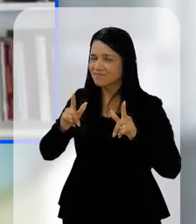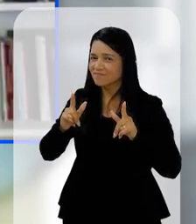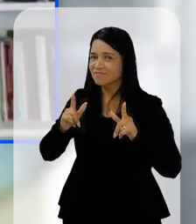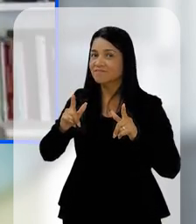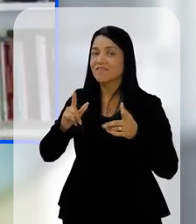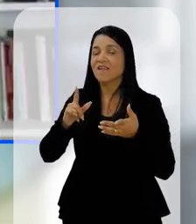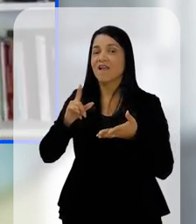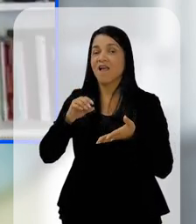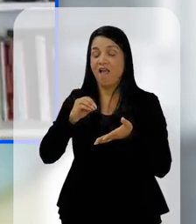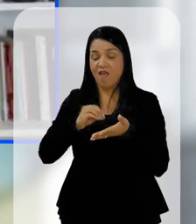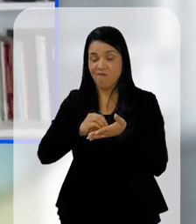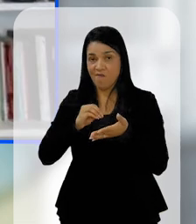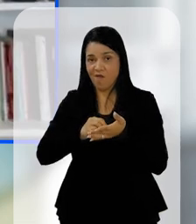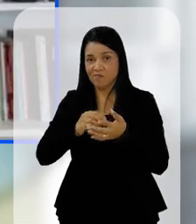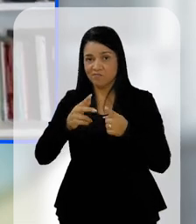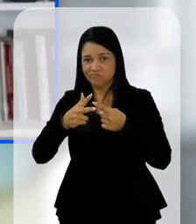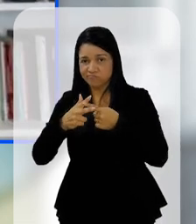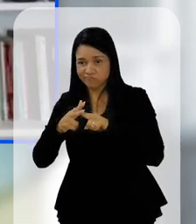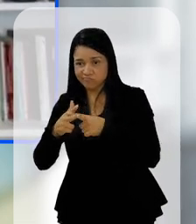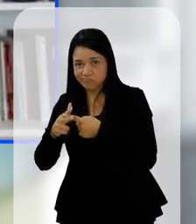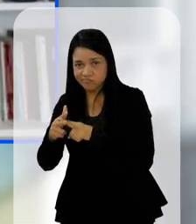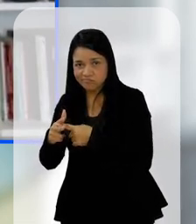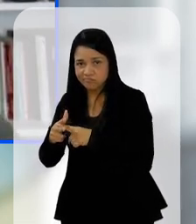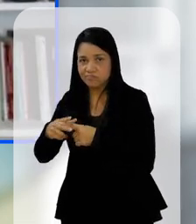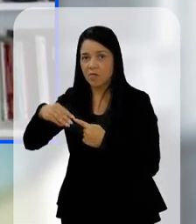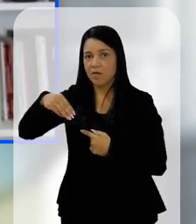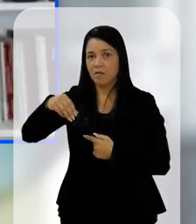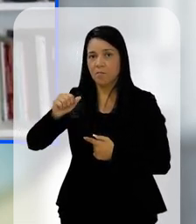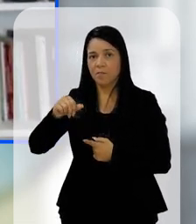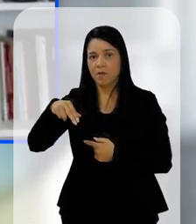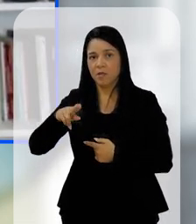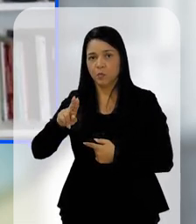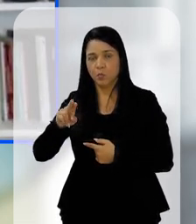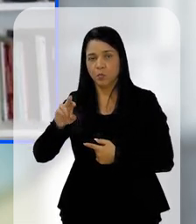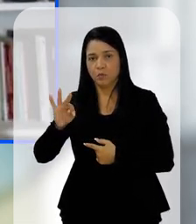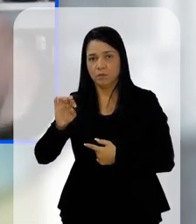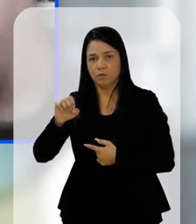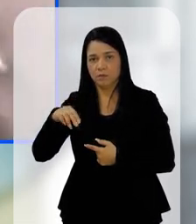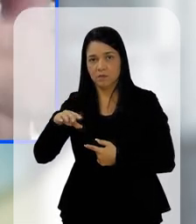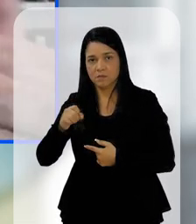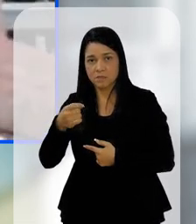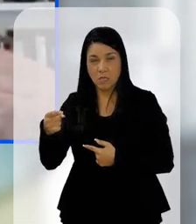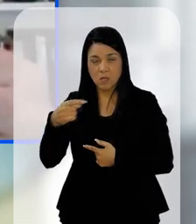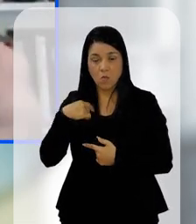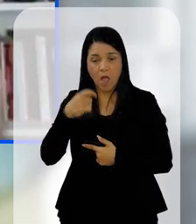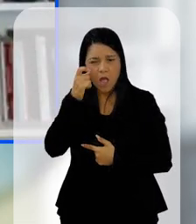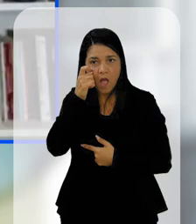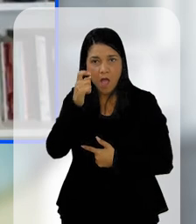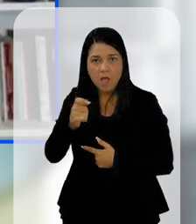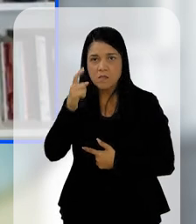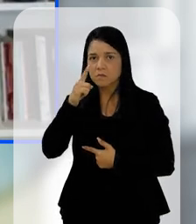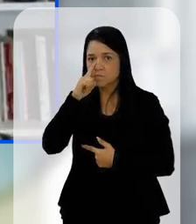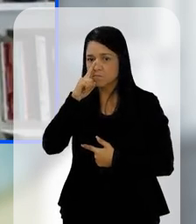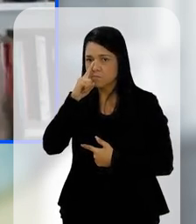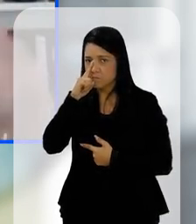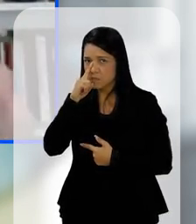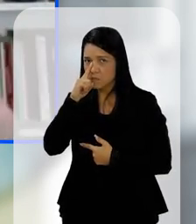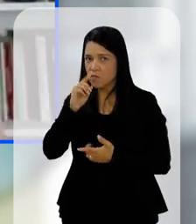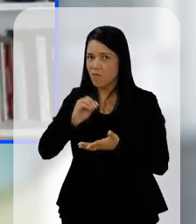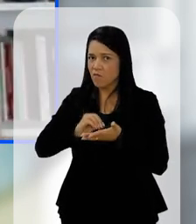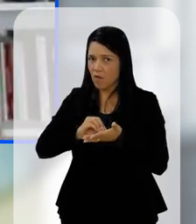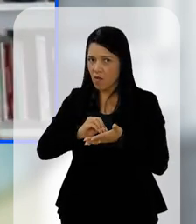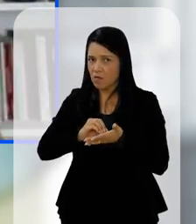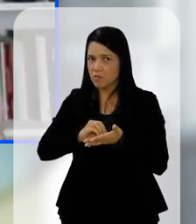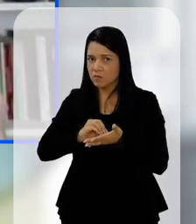frequentes. Então a nossa falta de manutenção, a nossa falta de atenção aos perigos e,